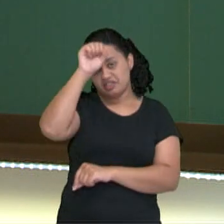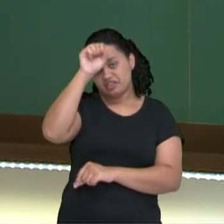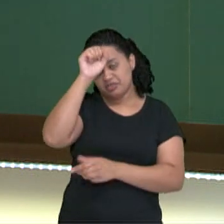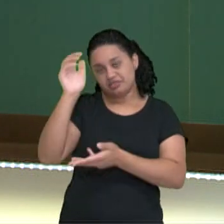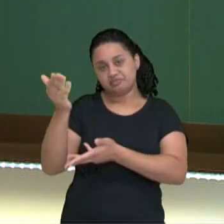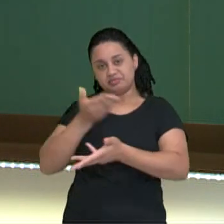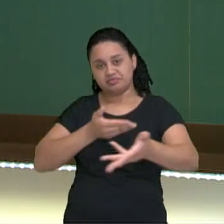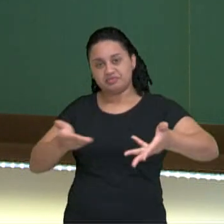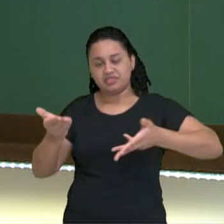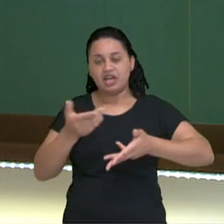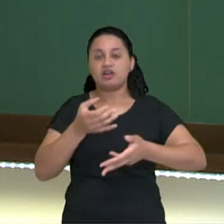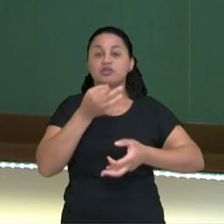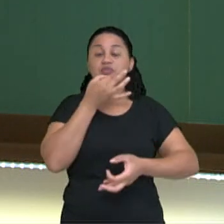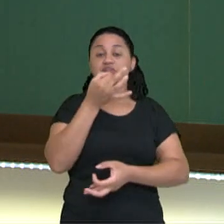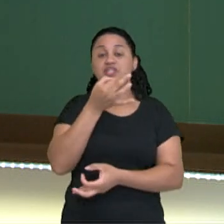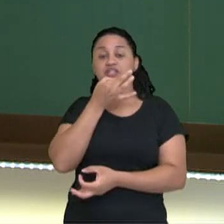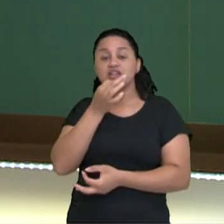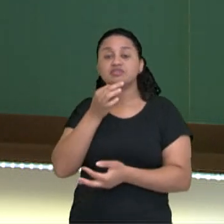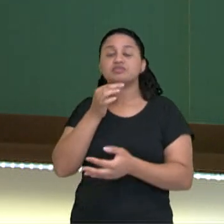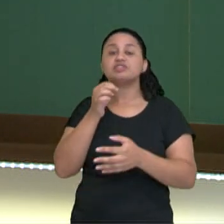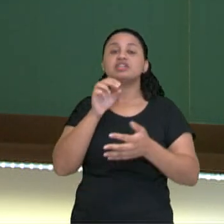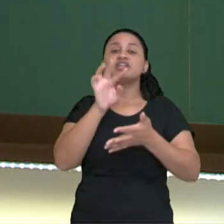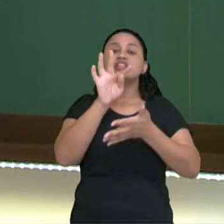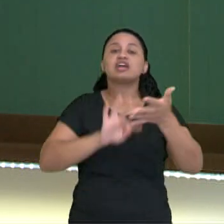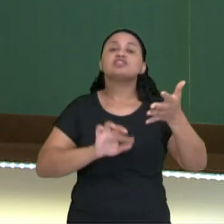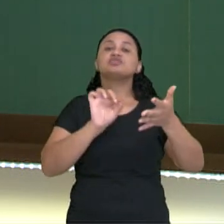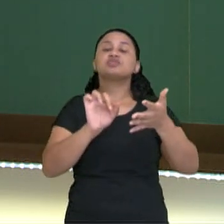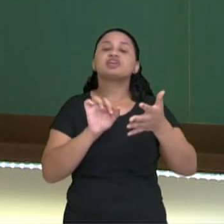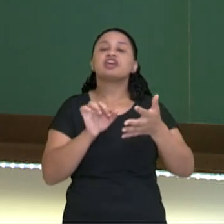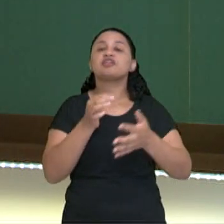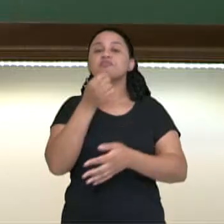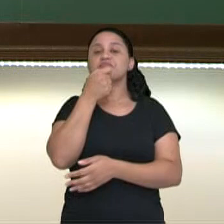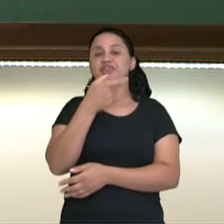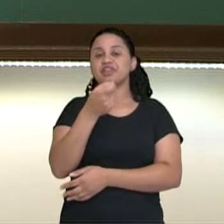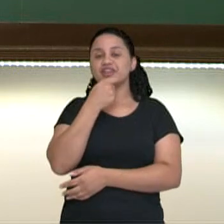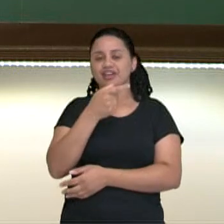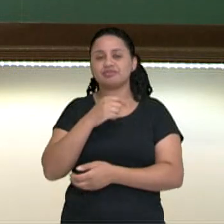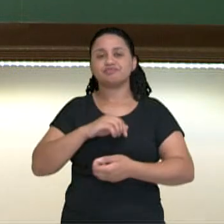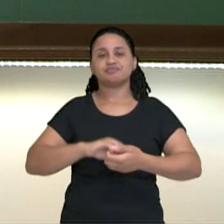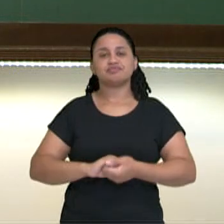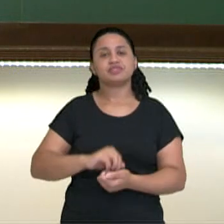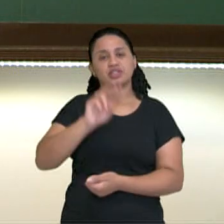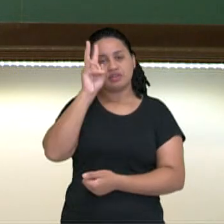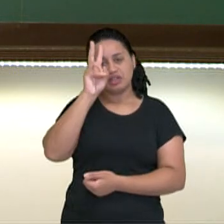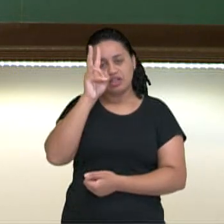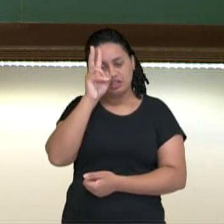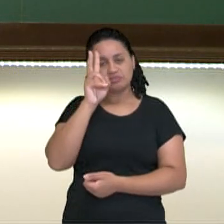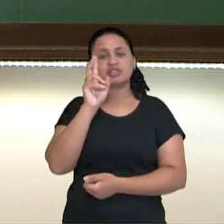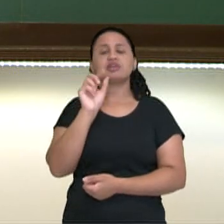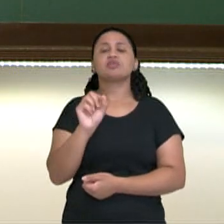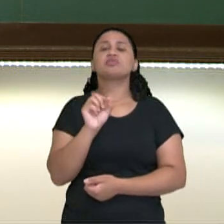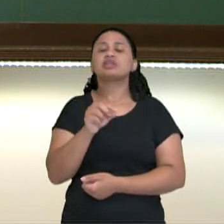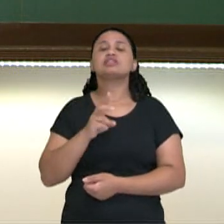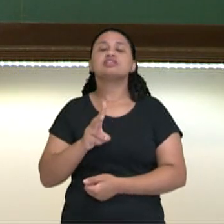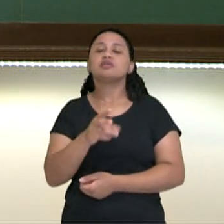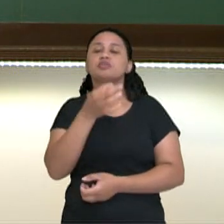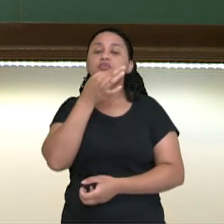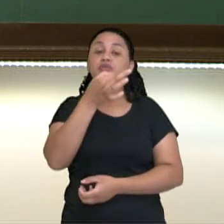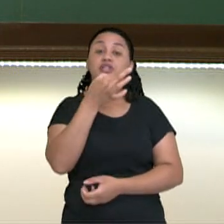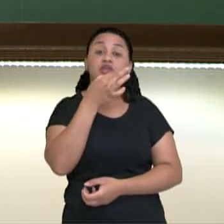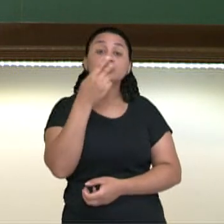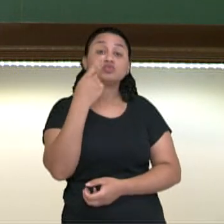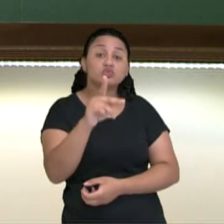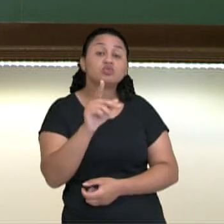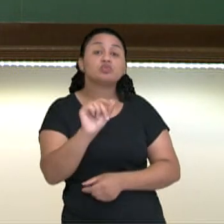compartilhar com colegas opiniões sobre textos do gênero piada. Lembre sempre que quando você for dar a opinião sobre alguma